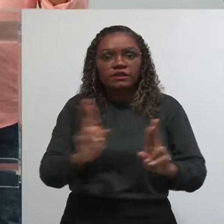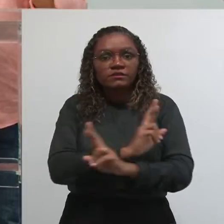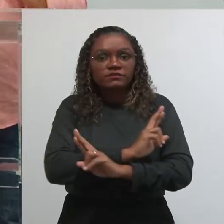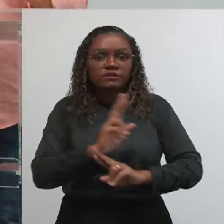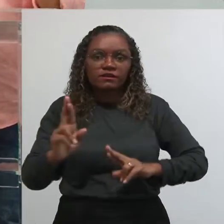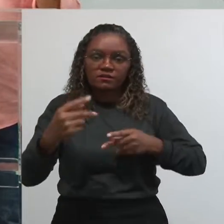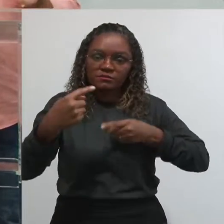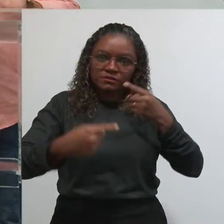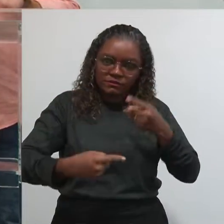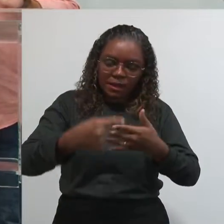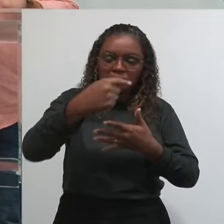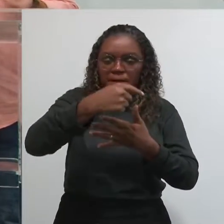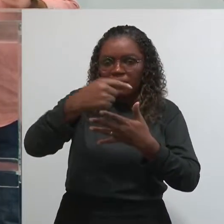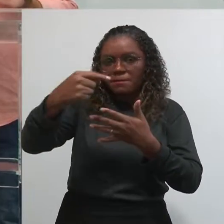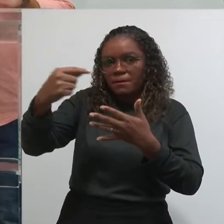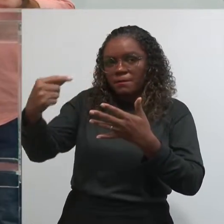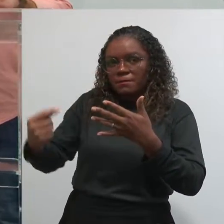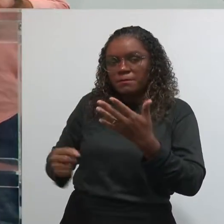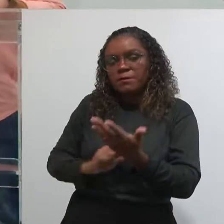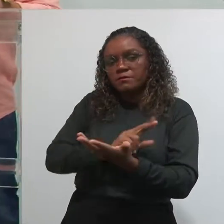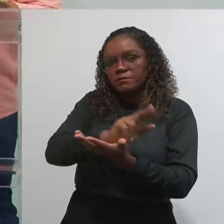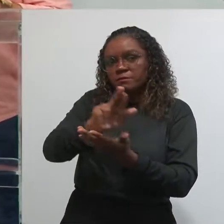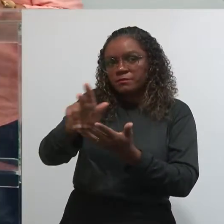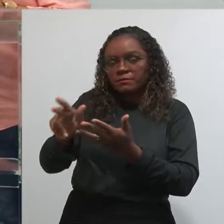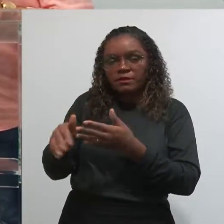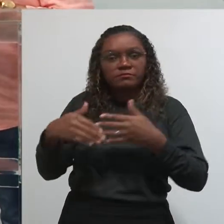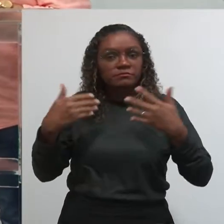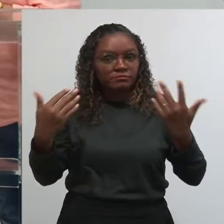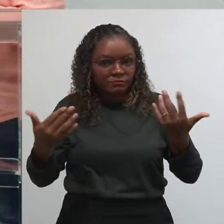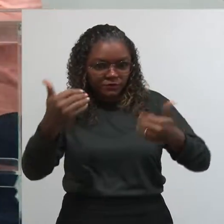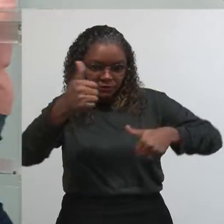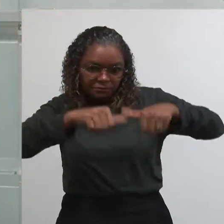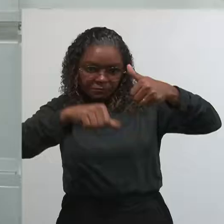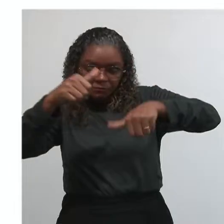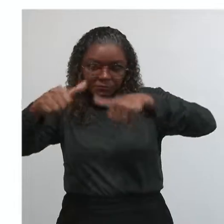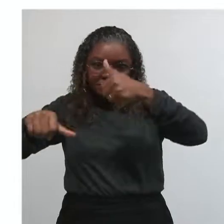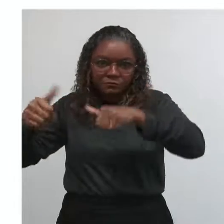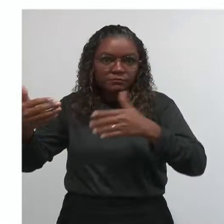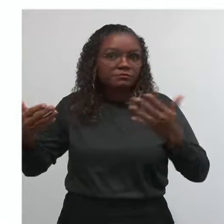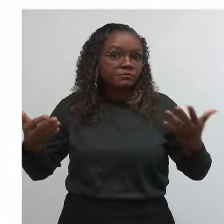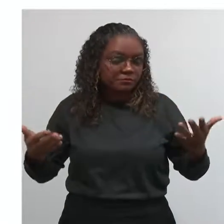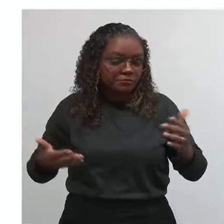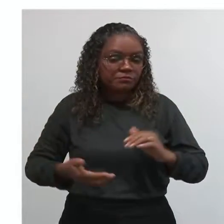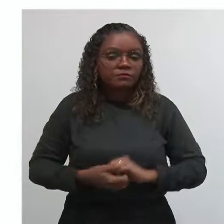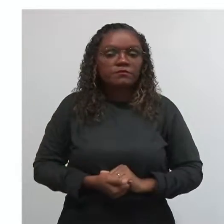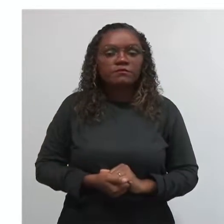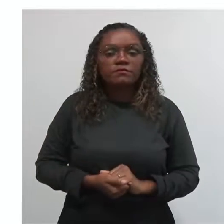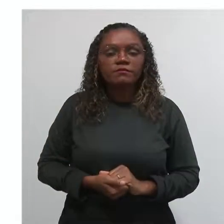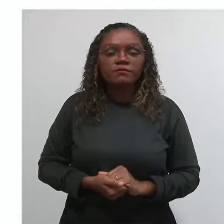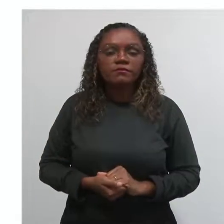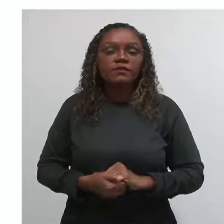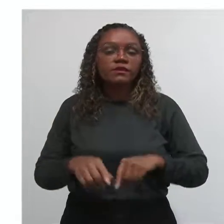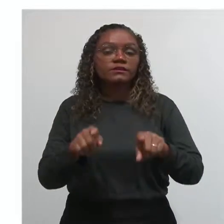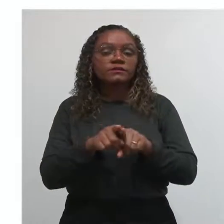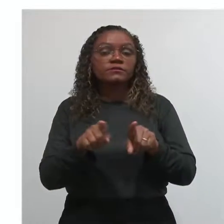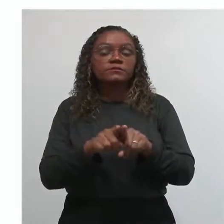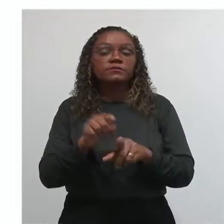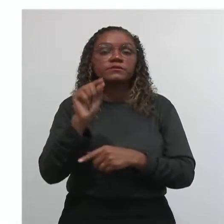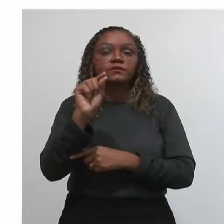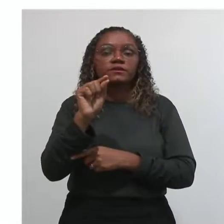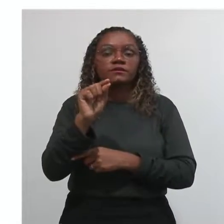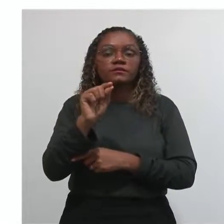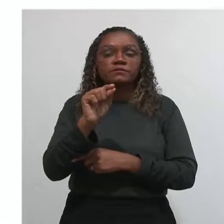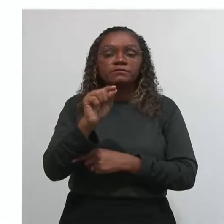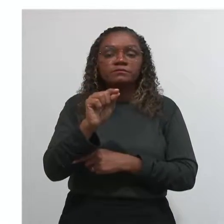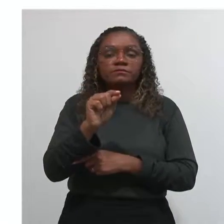diferentes métricas aí sendo utilizadas para poder avaliar determinada política, ok? Essa avaliação ela implica também distintas